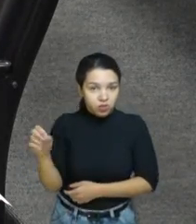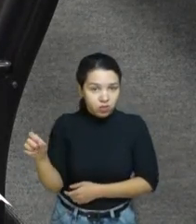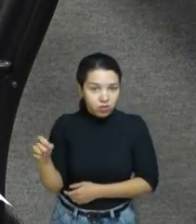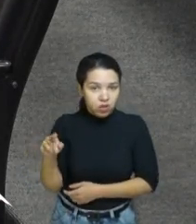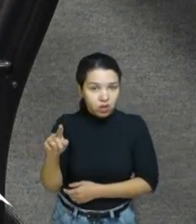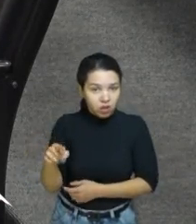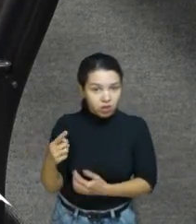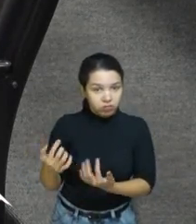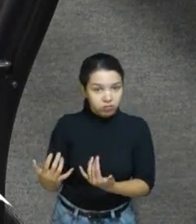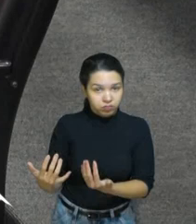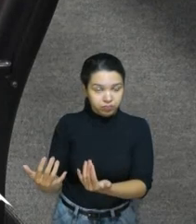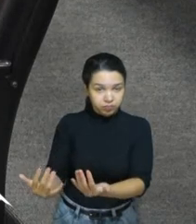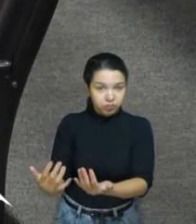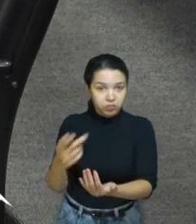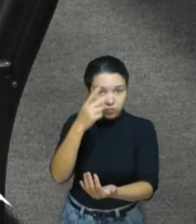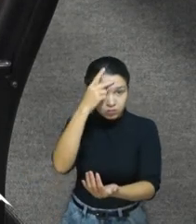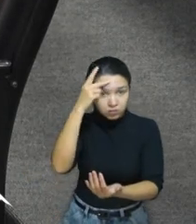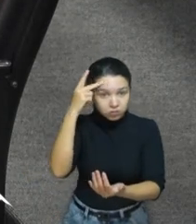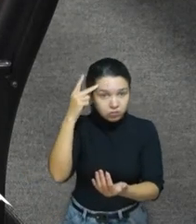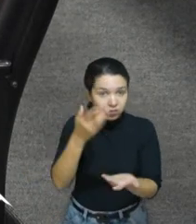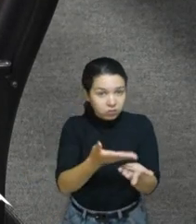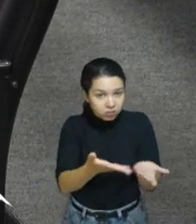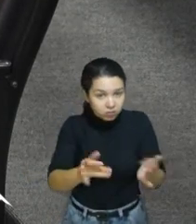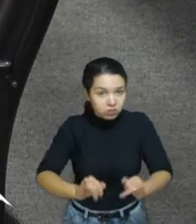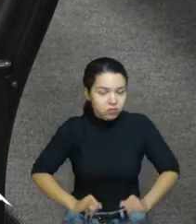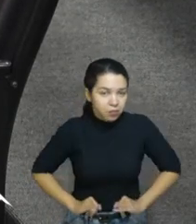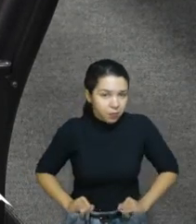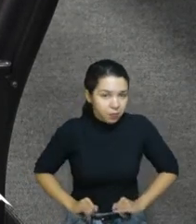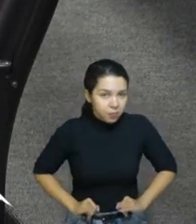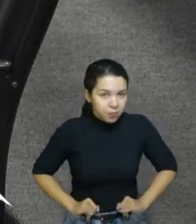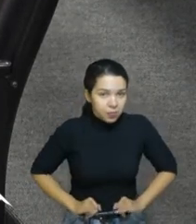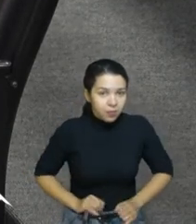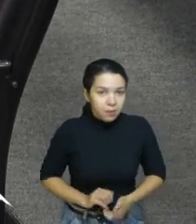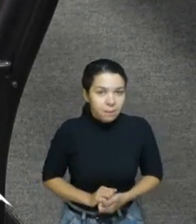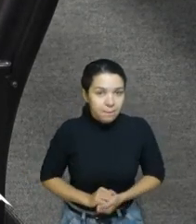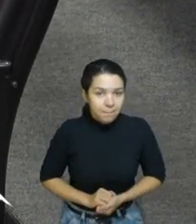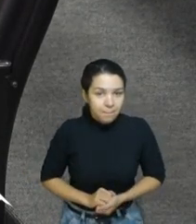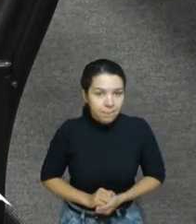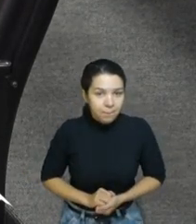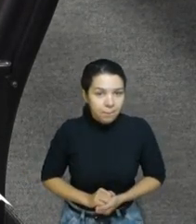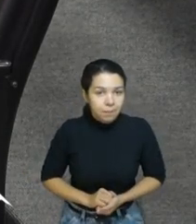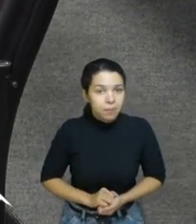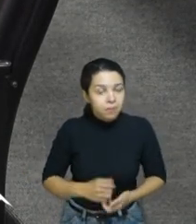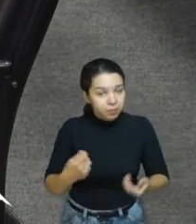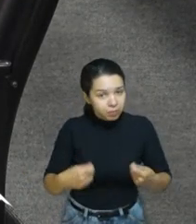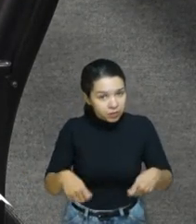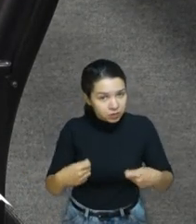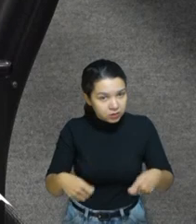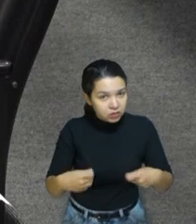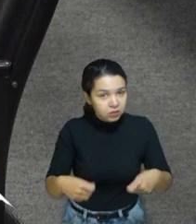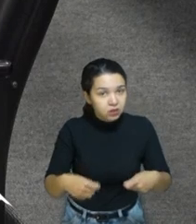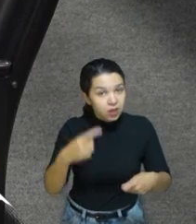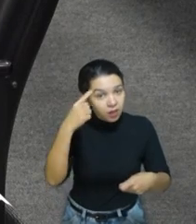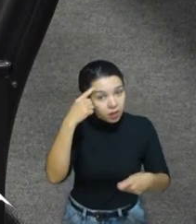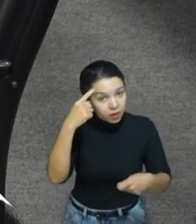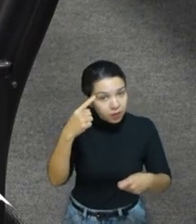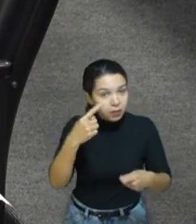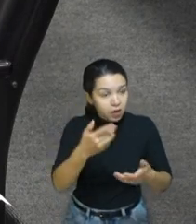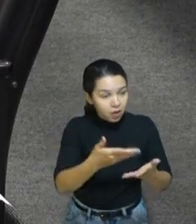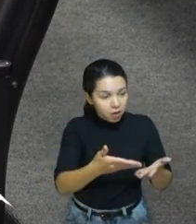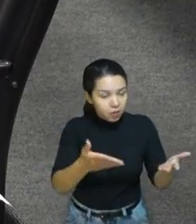aí é jardinagem, as pessoas é que estão sofrendo. Né? Nós temos que, de fato, envolver esse processo e lembrá-las